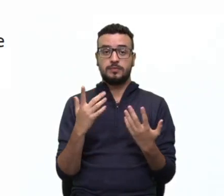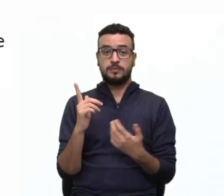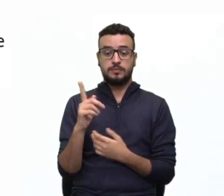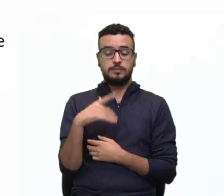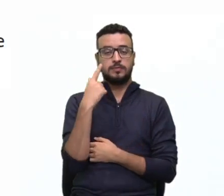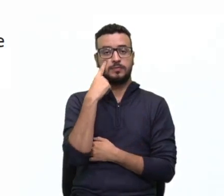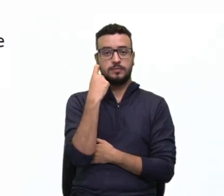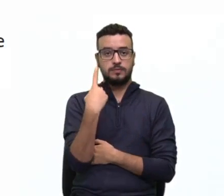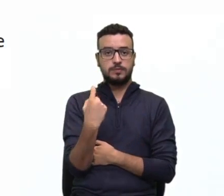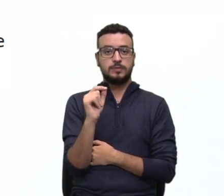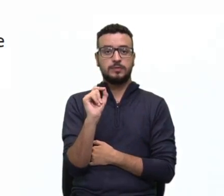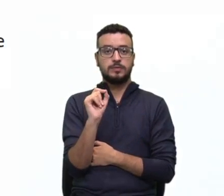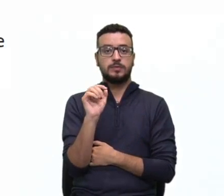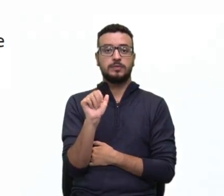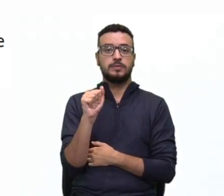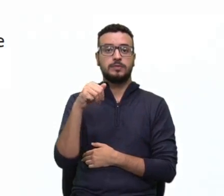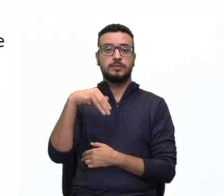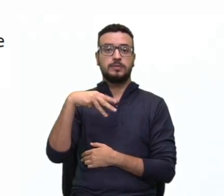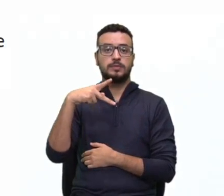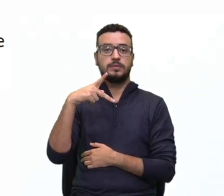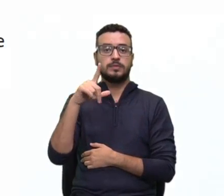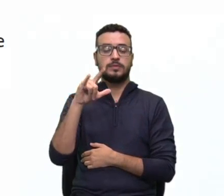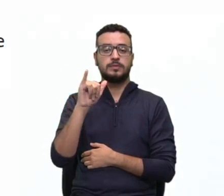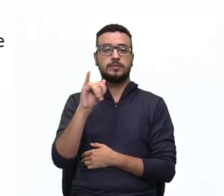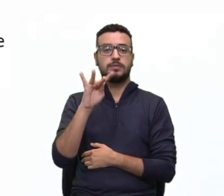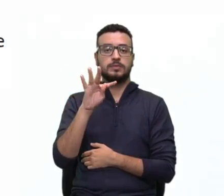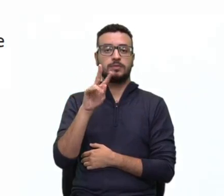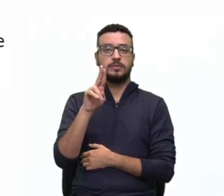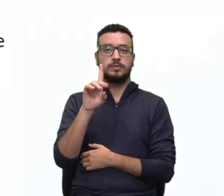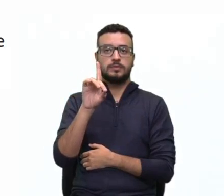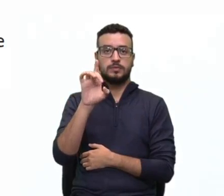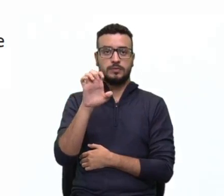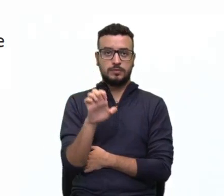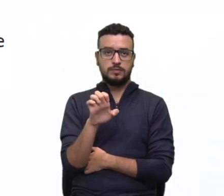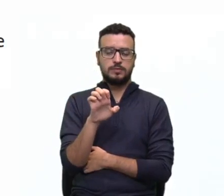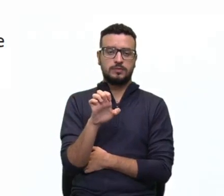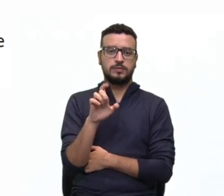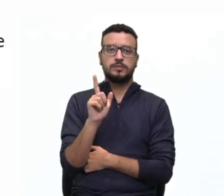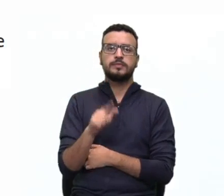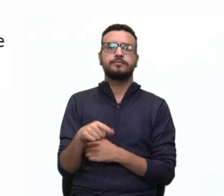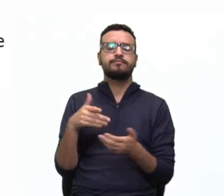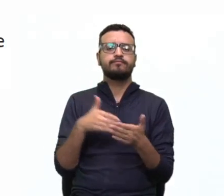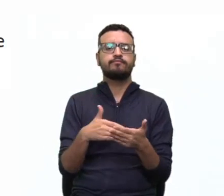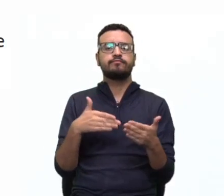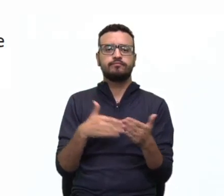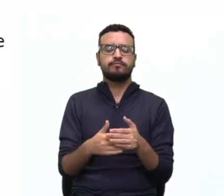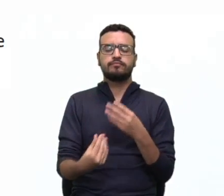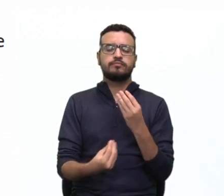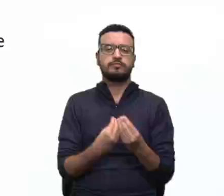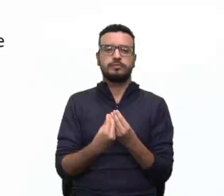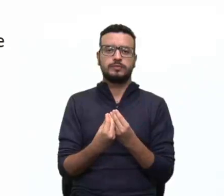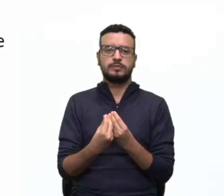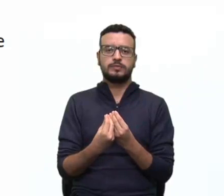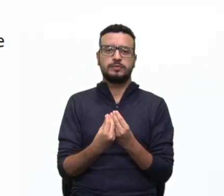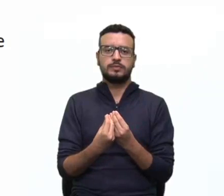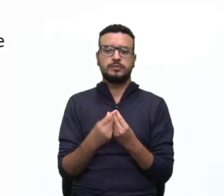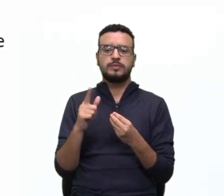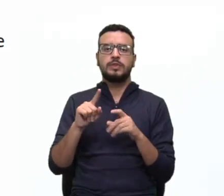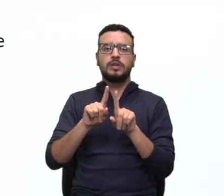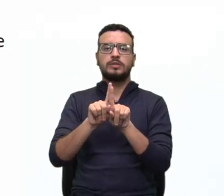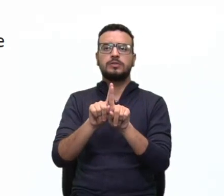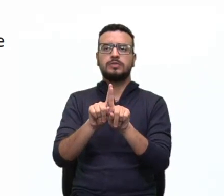interessante, pessoal, que a amplitude dos movimentos articulares, quem vai limitar? Quem vai limitar a amplitude de uma